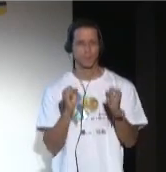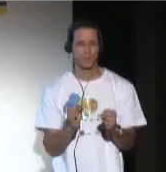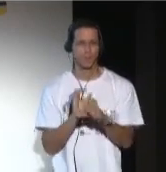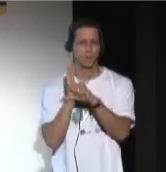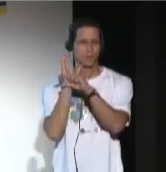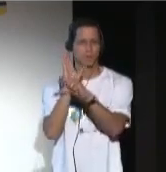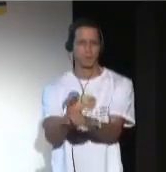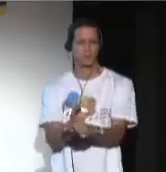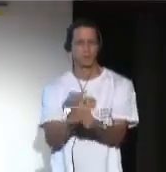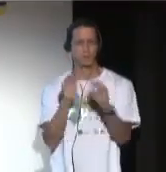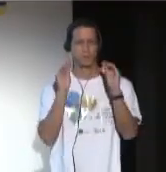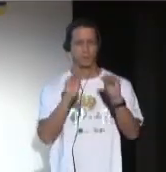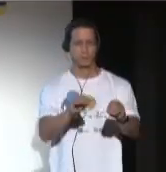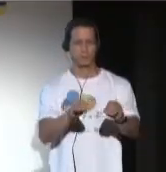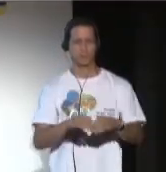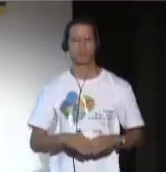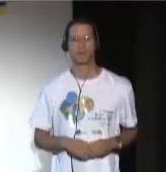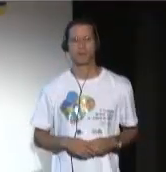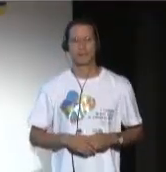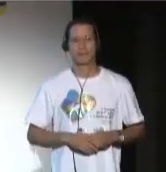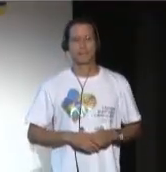ajudar em implementá-la.